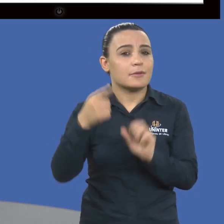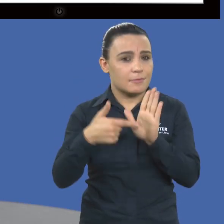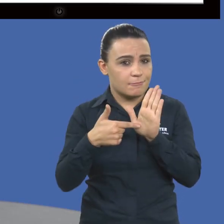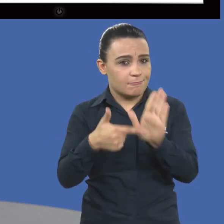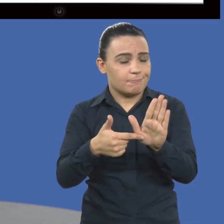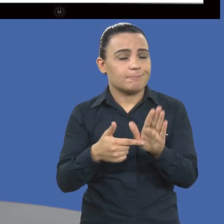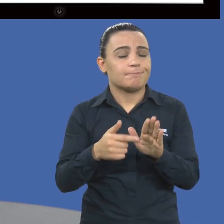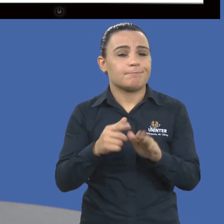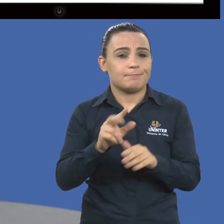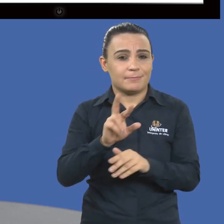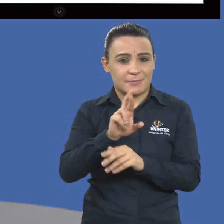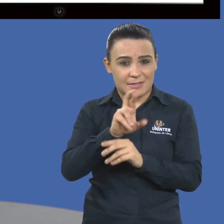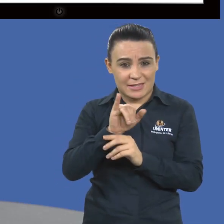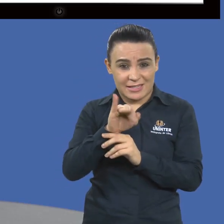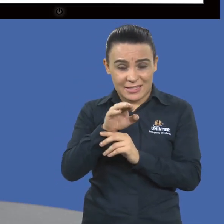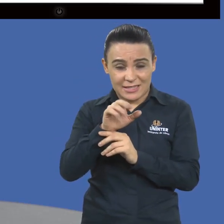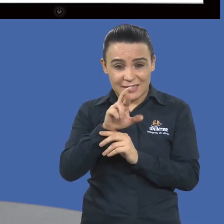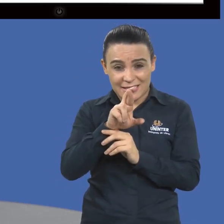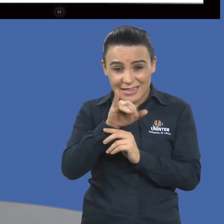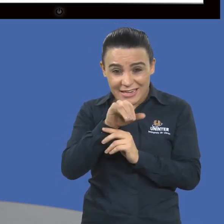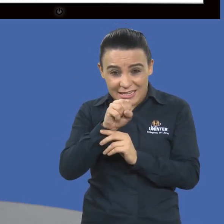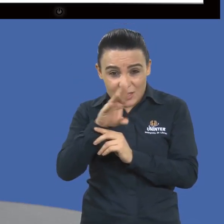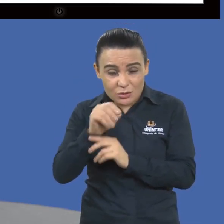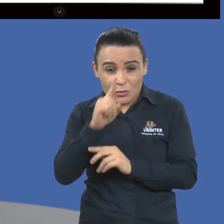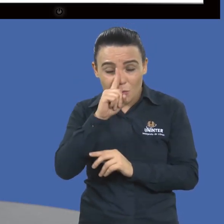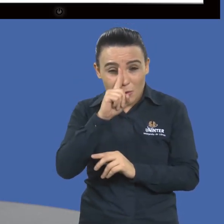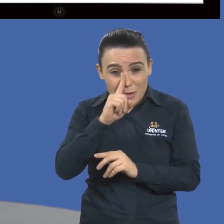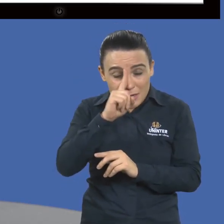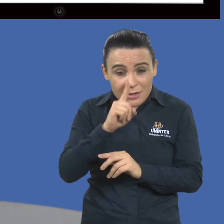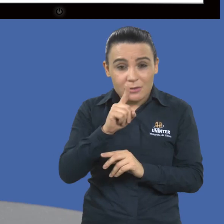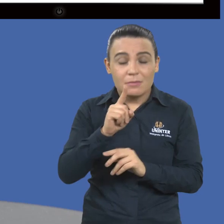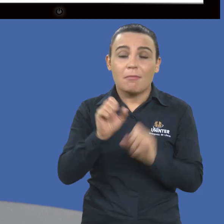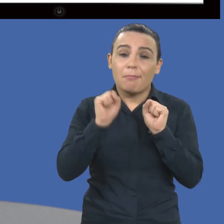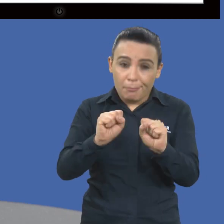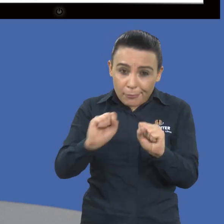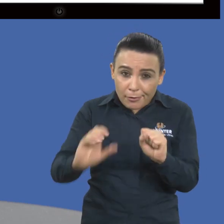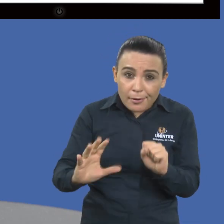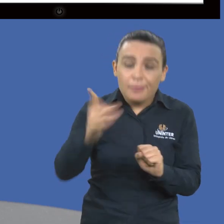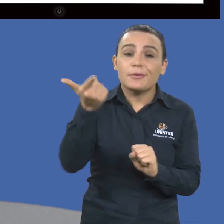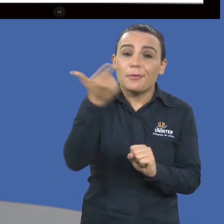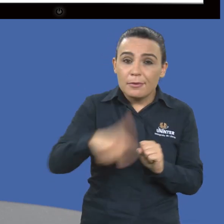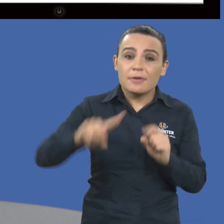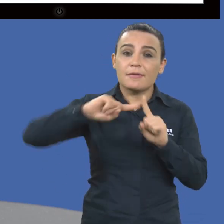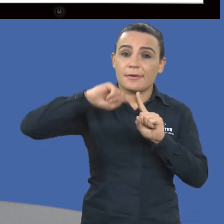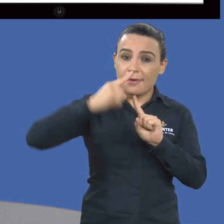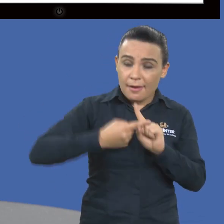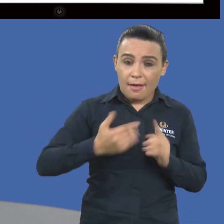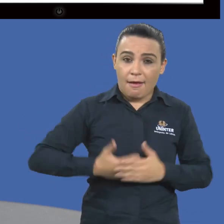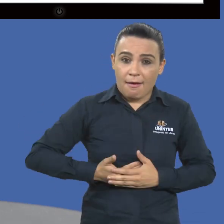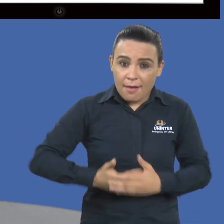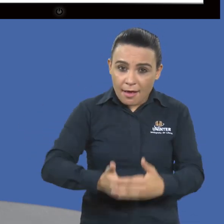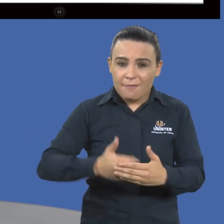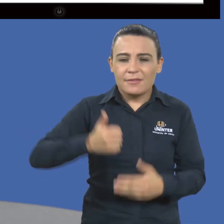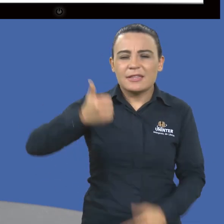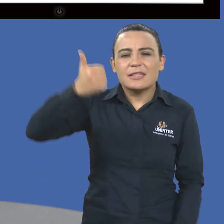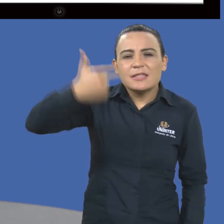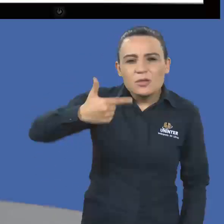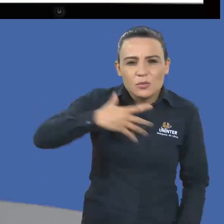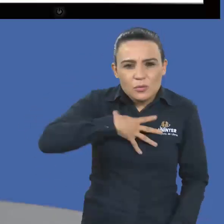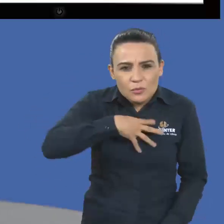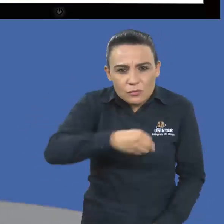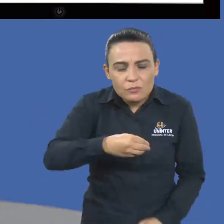vou mostrar a vocês, de que o risco é 100% de acontecer de novo. Tá? Então